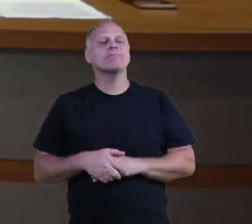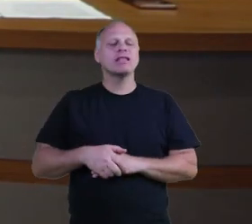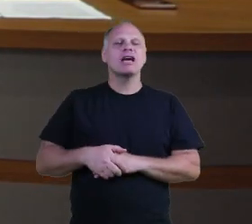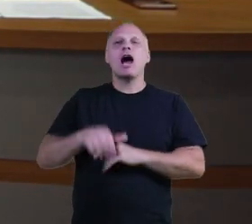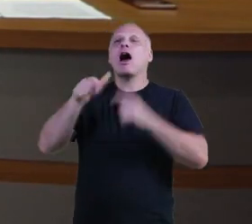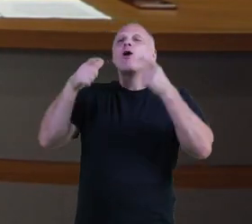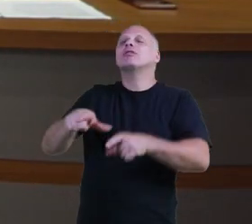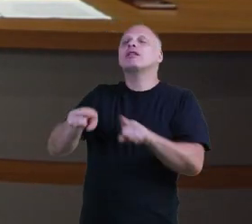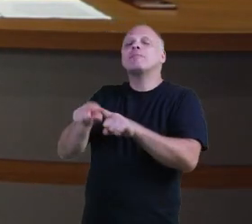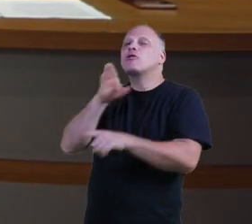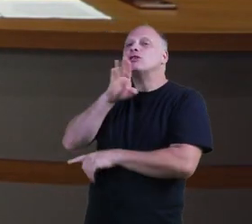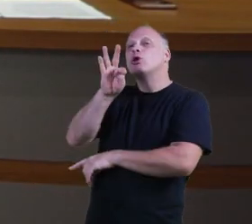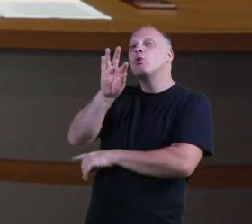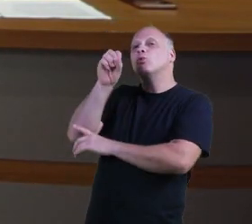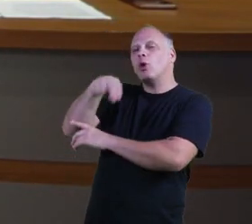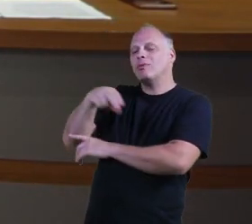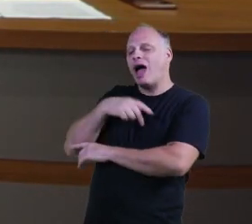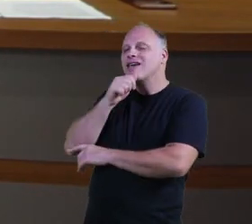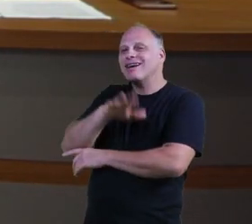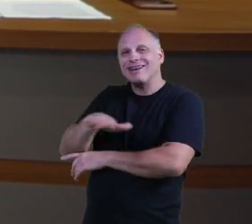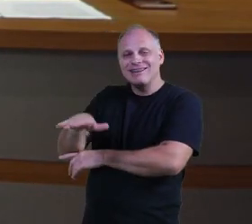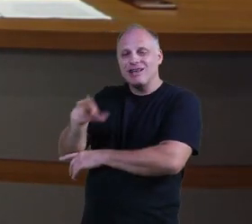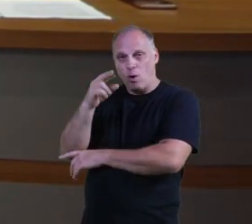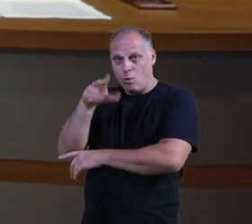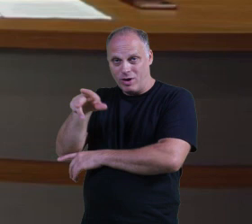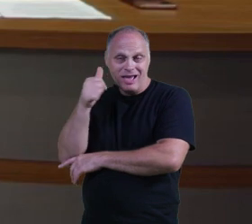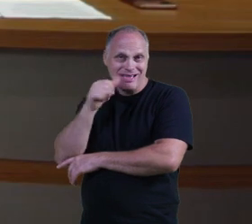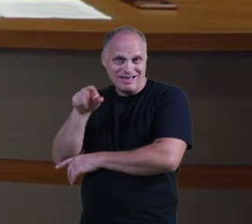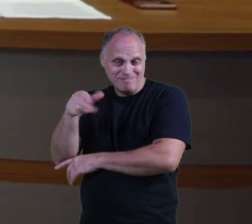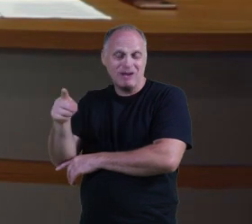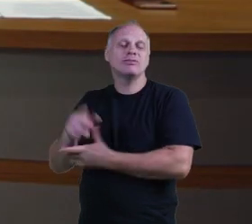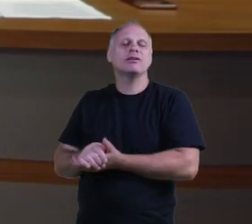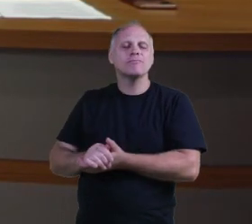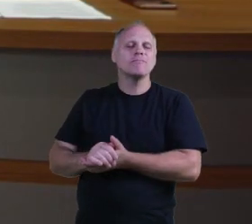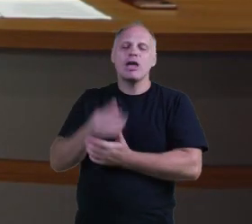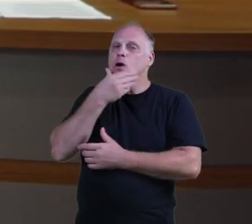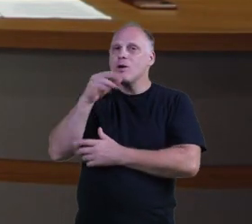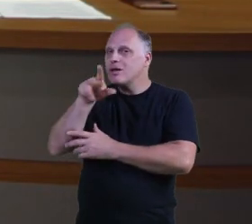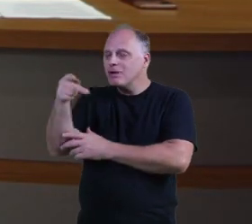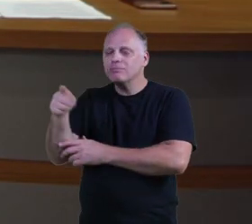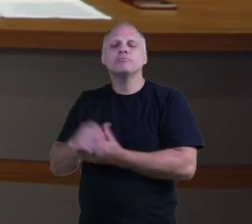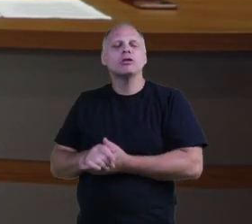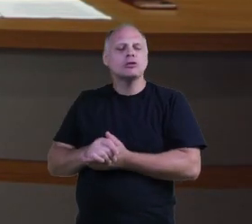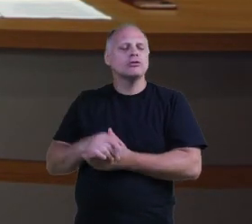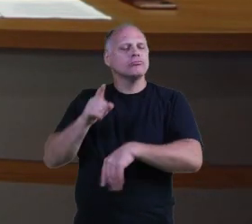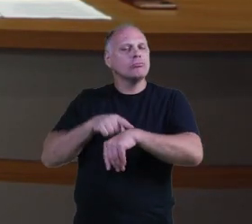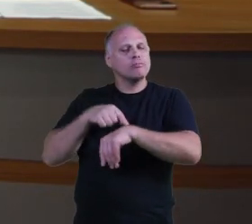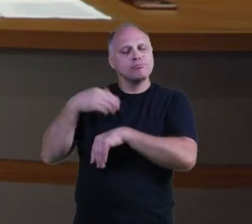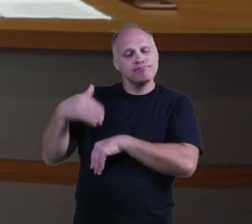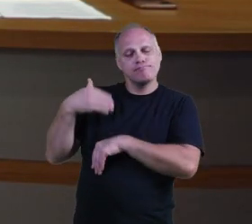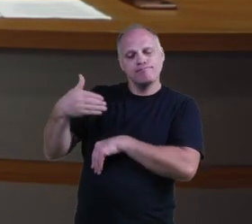toca hoje num bar que eu acho que há mais de 20 anos no mesmo, né? Então, a gente fez uma amizade com